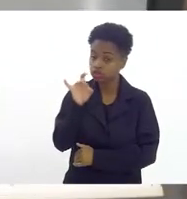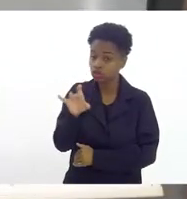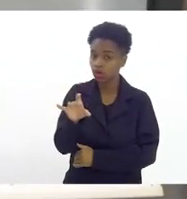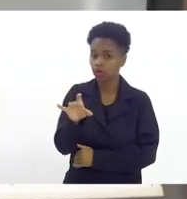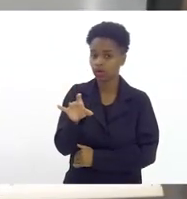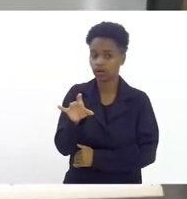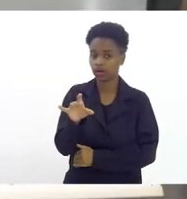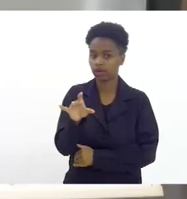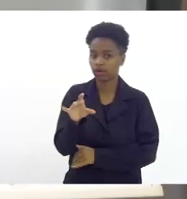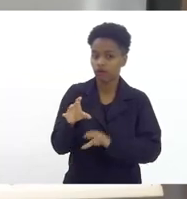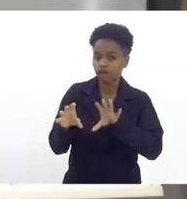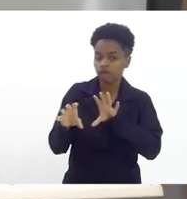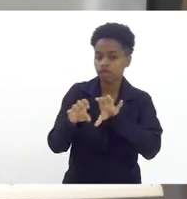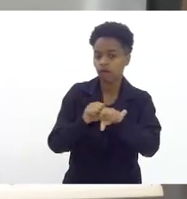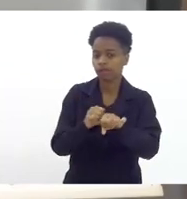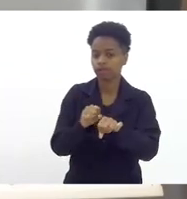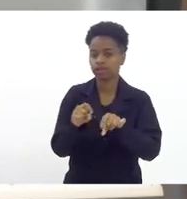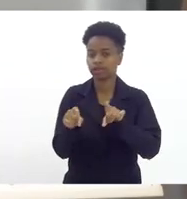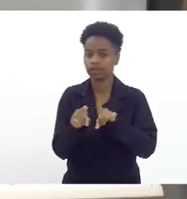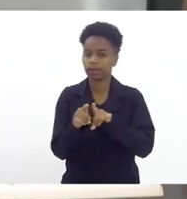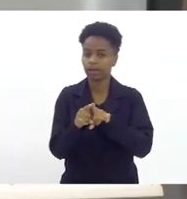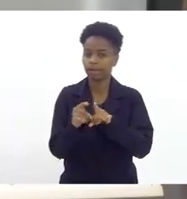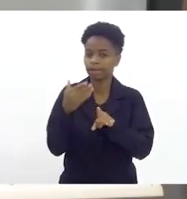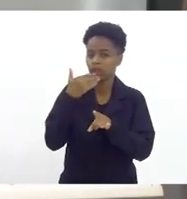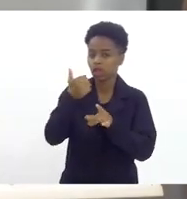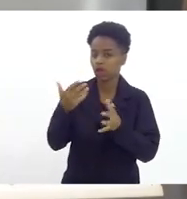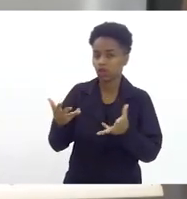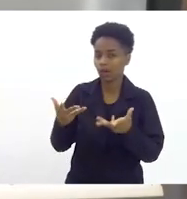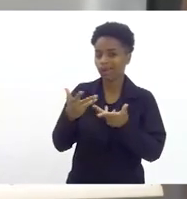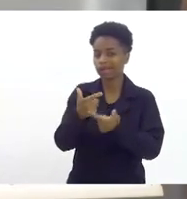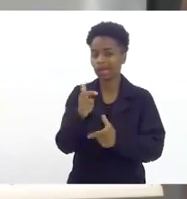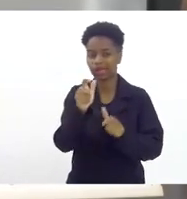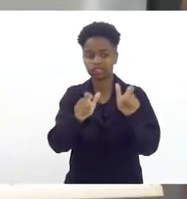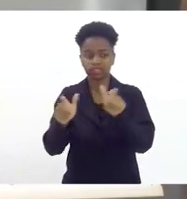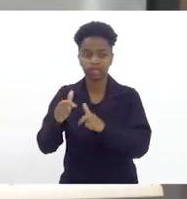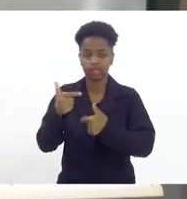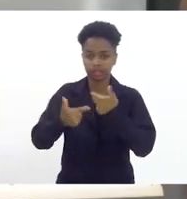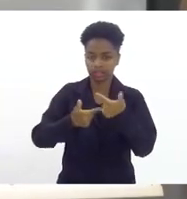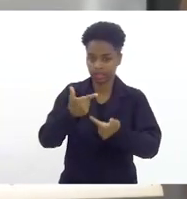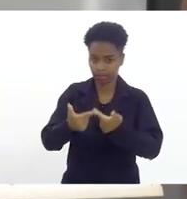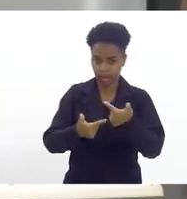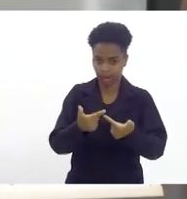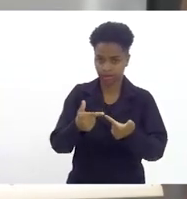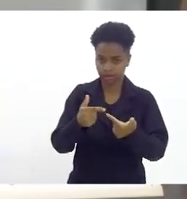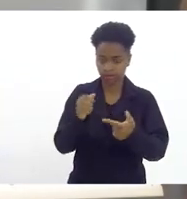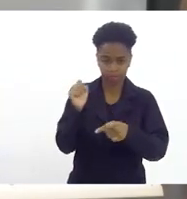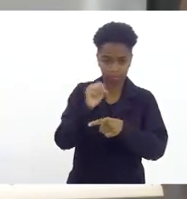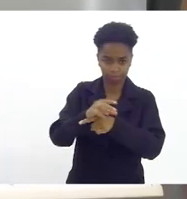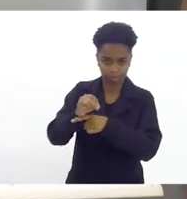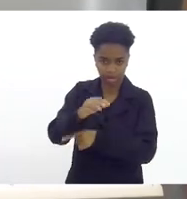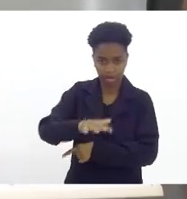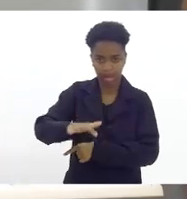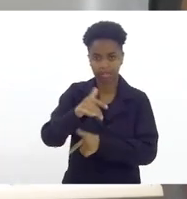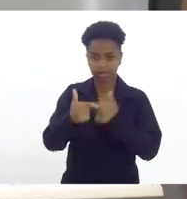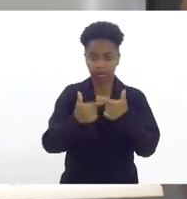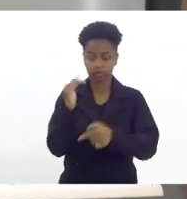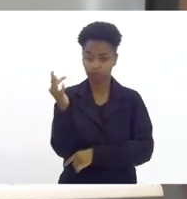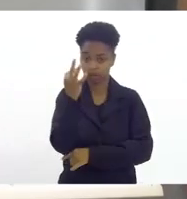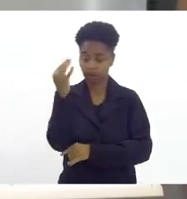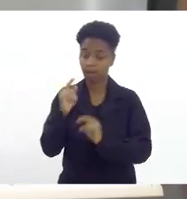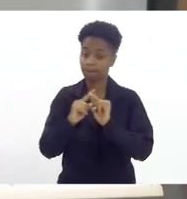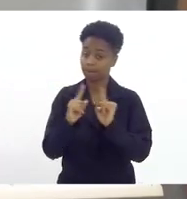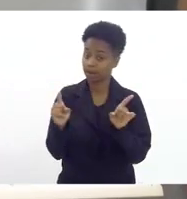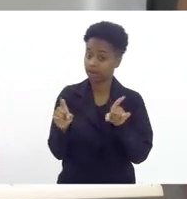e elevação da qualidade da força de trabalho média oferta no mercado de trabalho formal no Brasil mas também